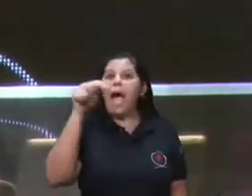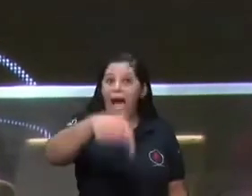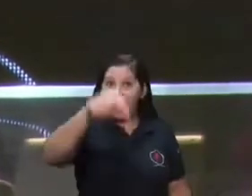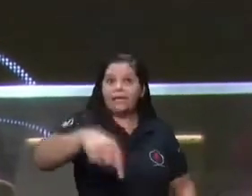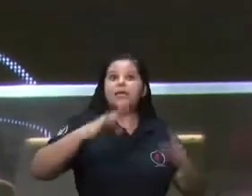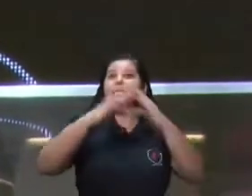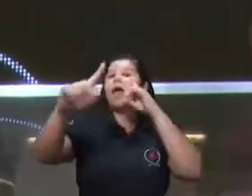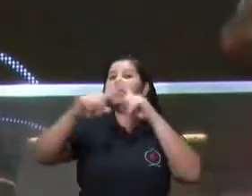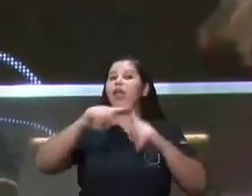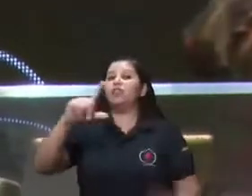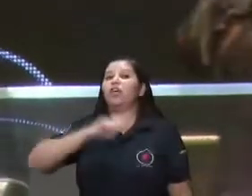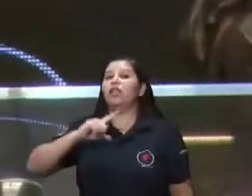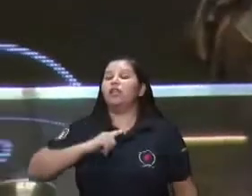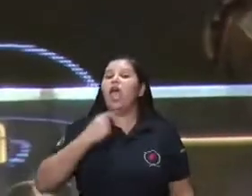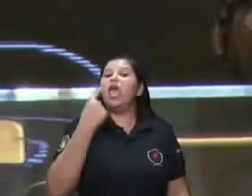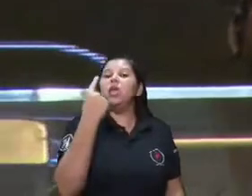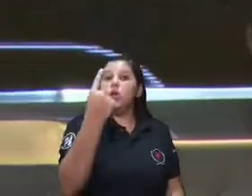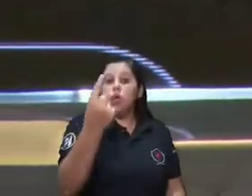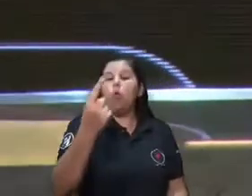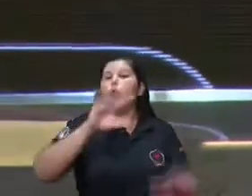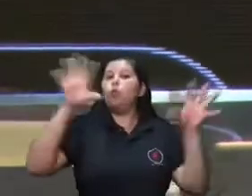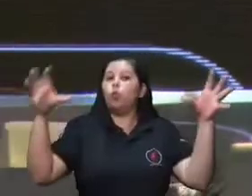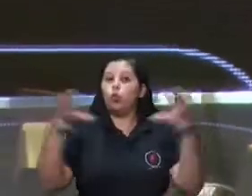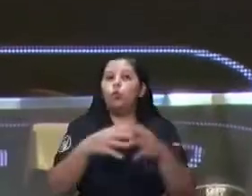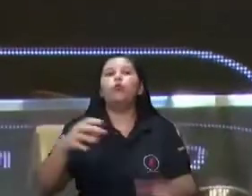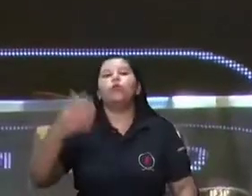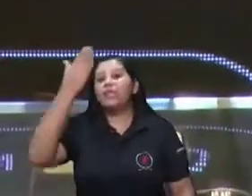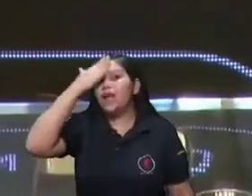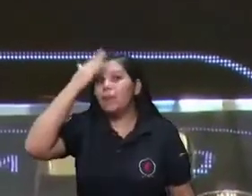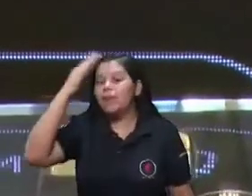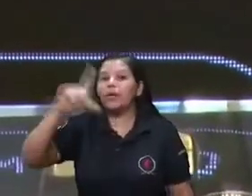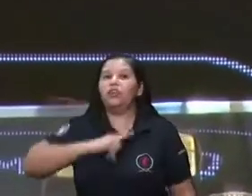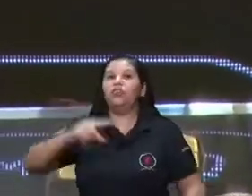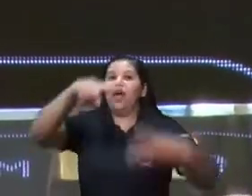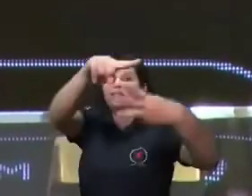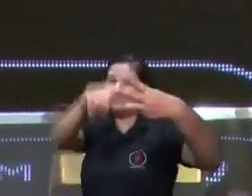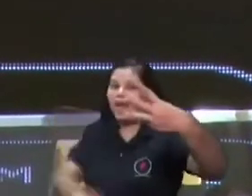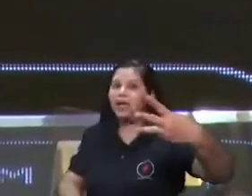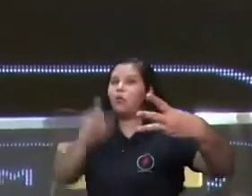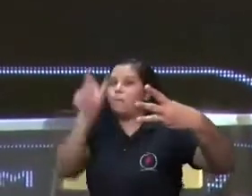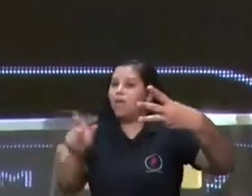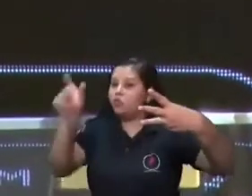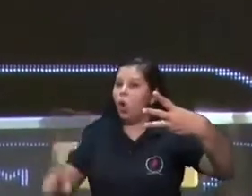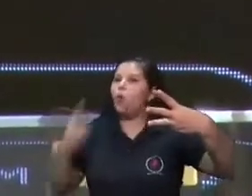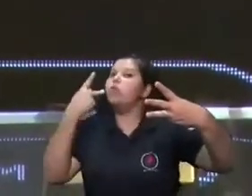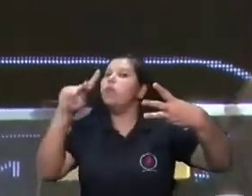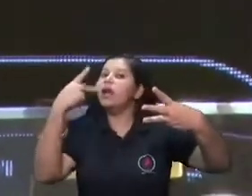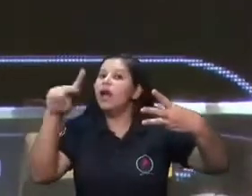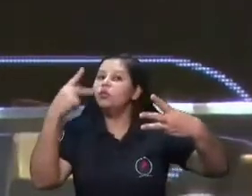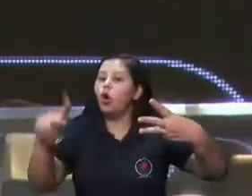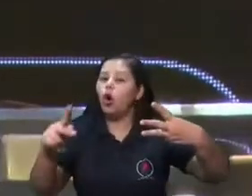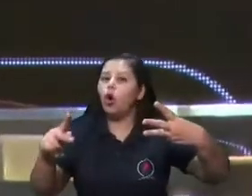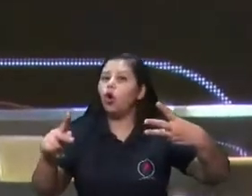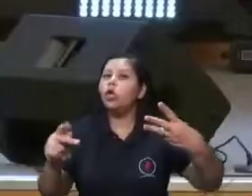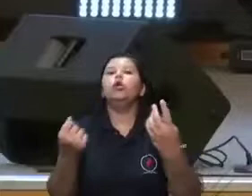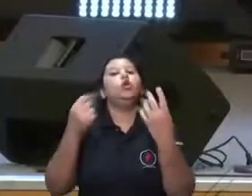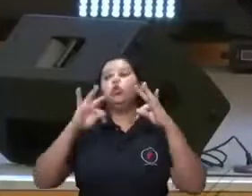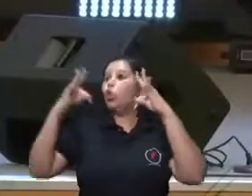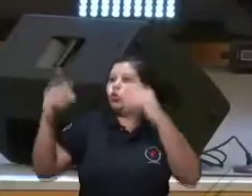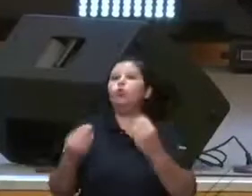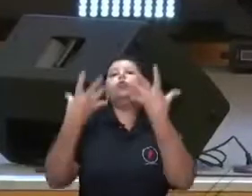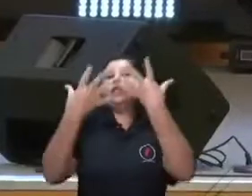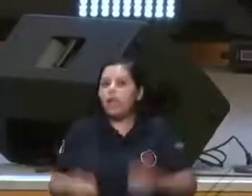e ninguém furou a vigília por causa disso. O teu problema é falta de tempero e sal. Por isso que o que você entrega